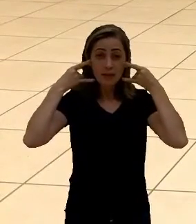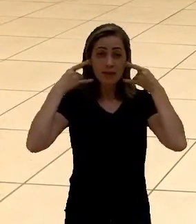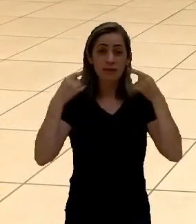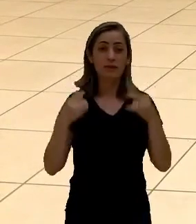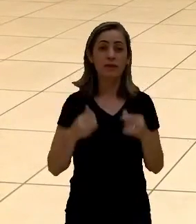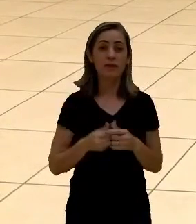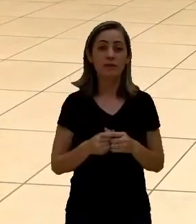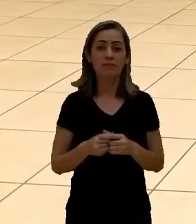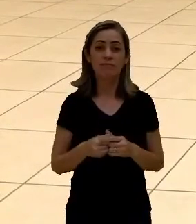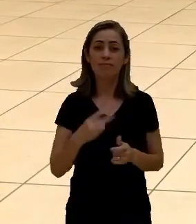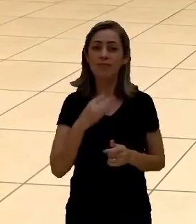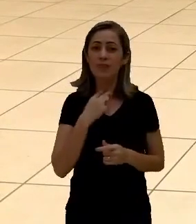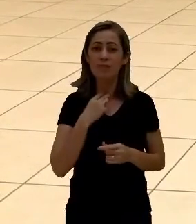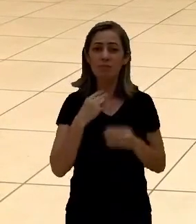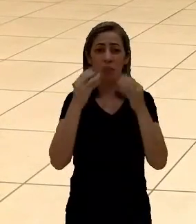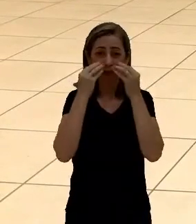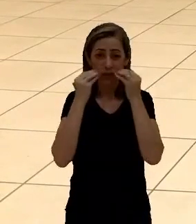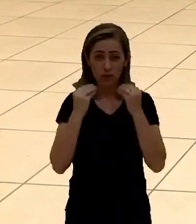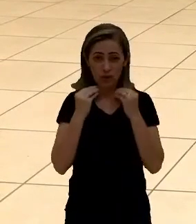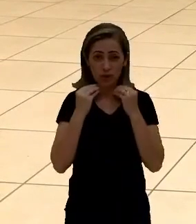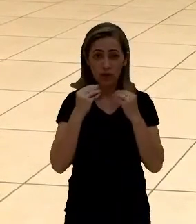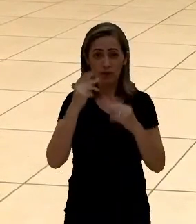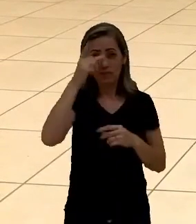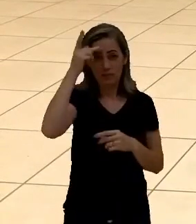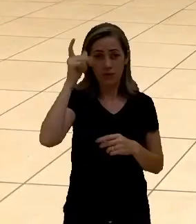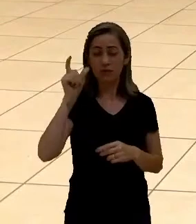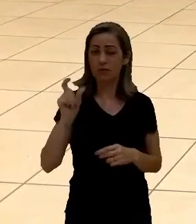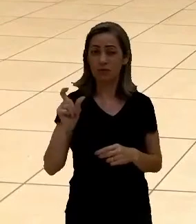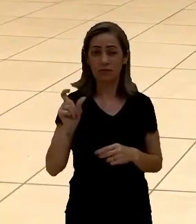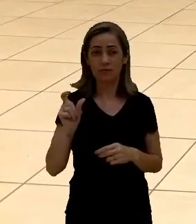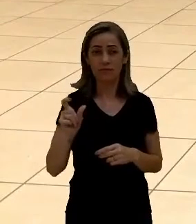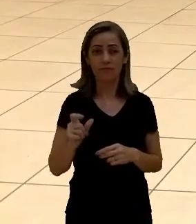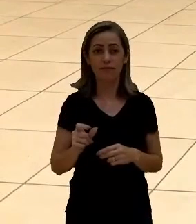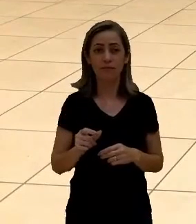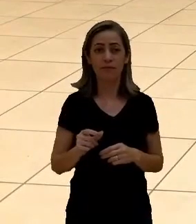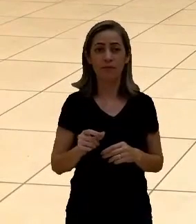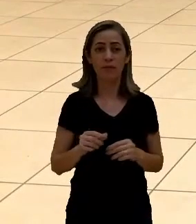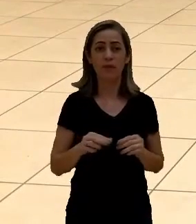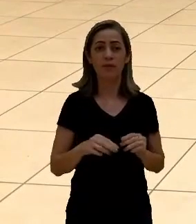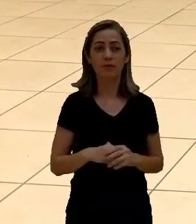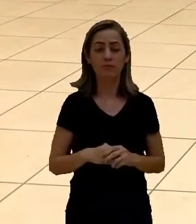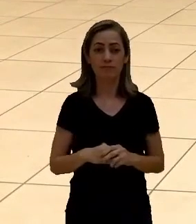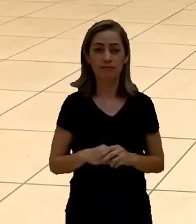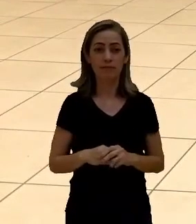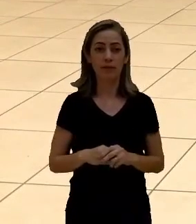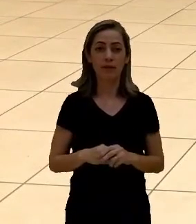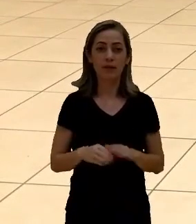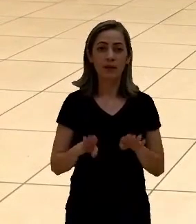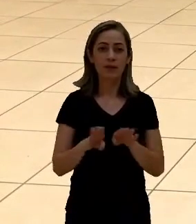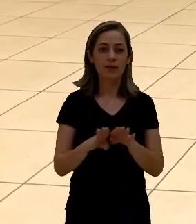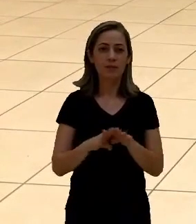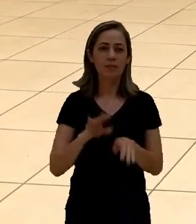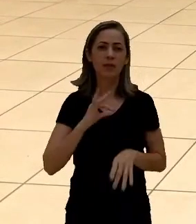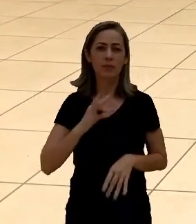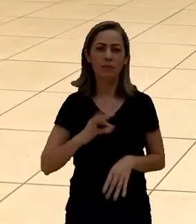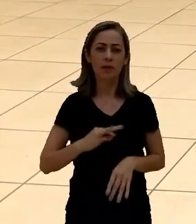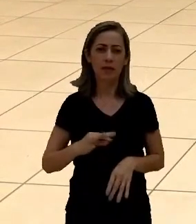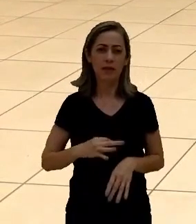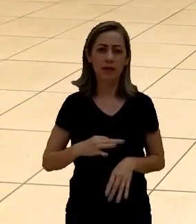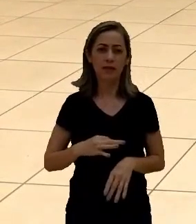E se alguém está fora do do do eixo vamos dizer assim desfoca também pro padre que às vezes acaba se